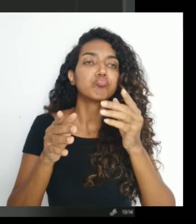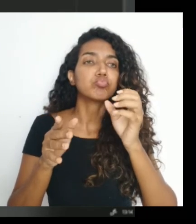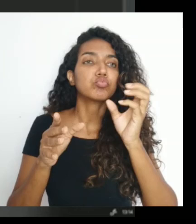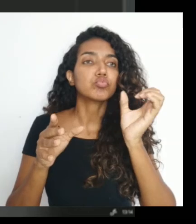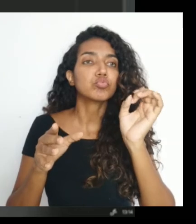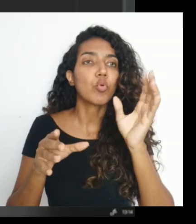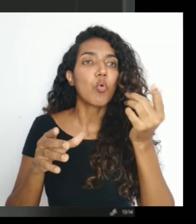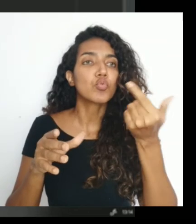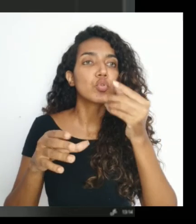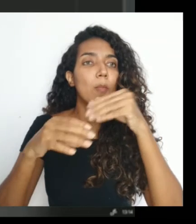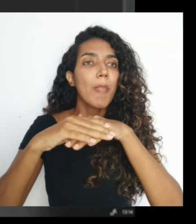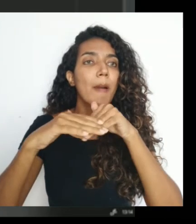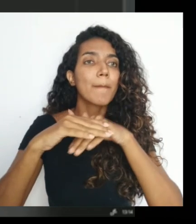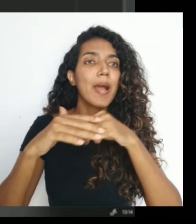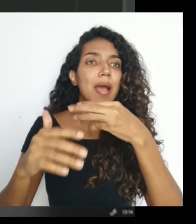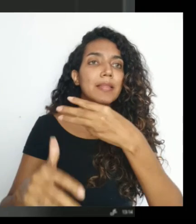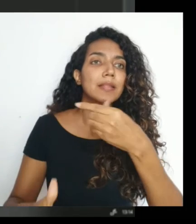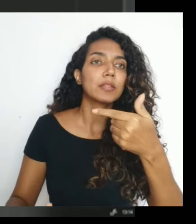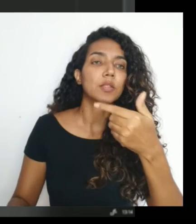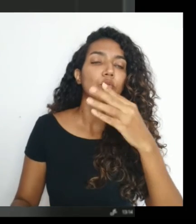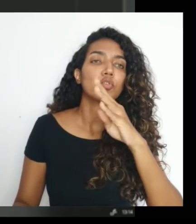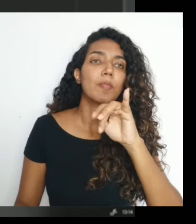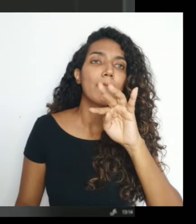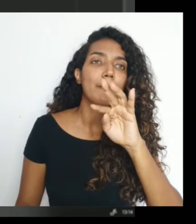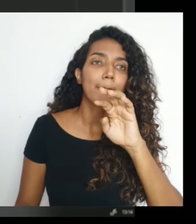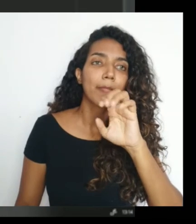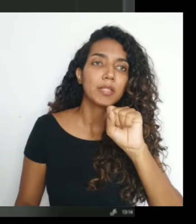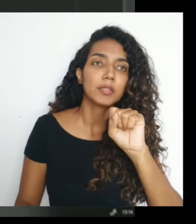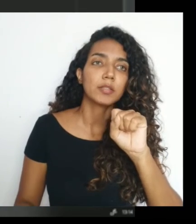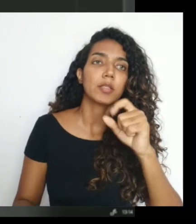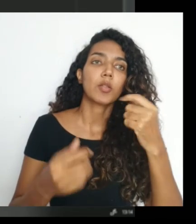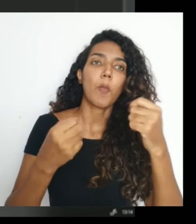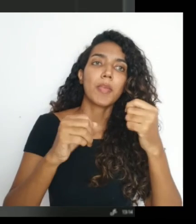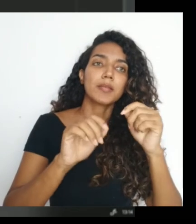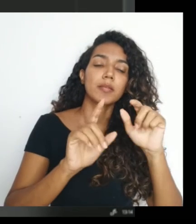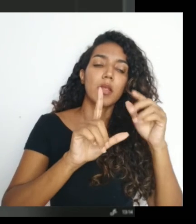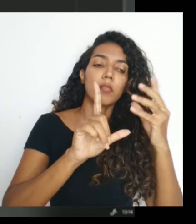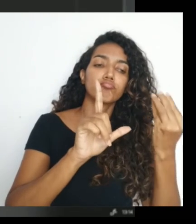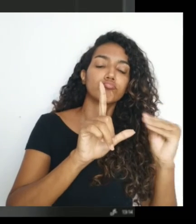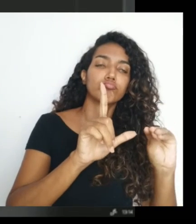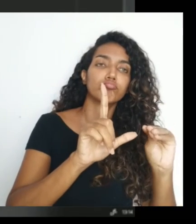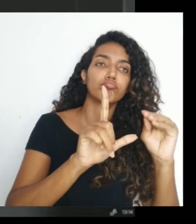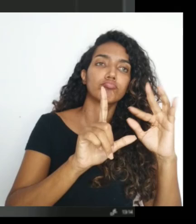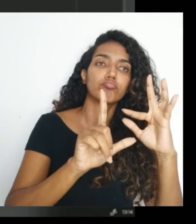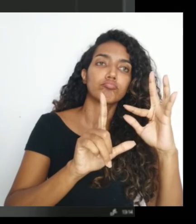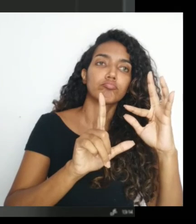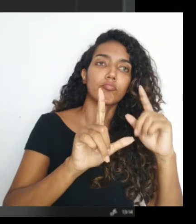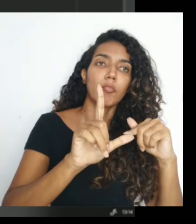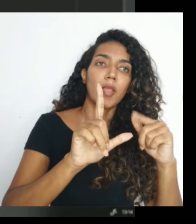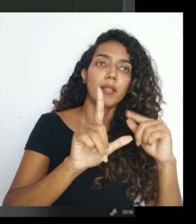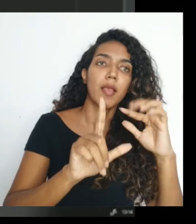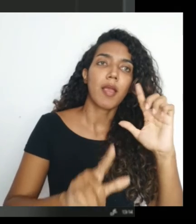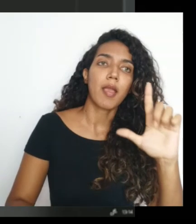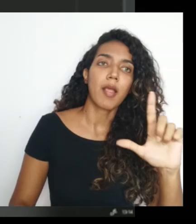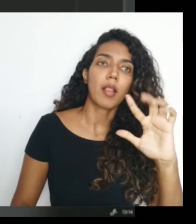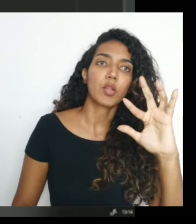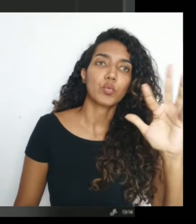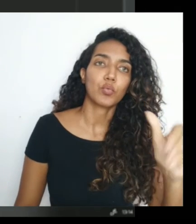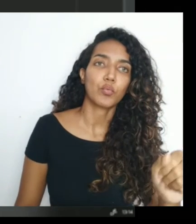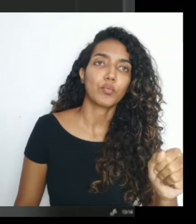aqui, para aí sim representar isso como um inteiro. Para forçar isso ser maior do que o inteiro, eu tenho que colocar um